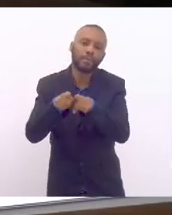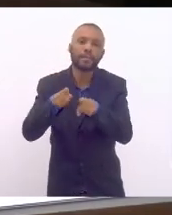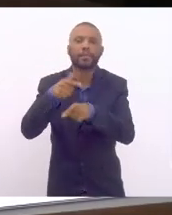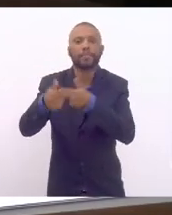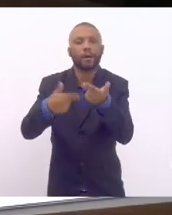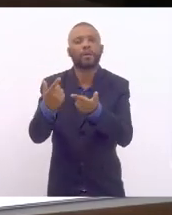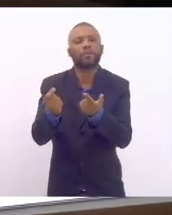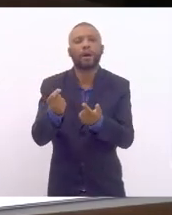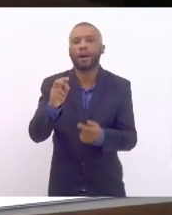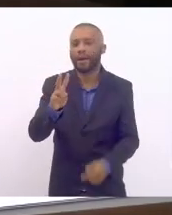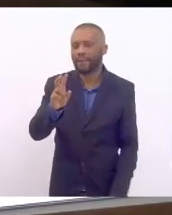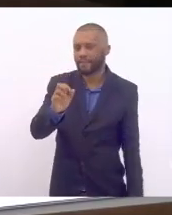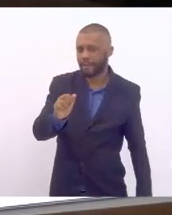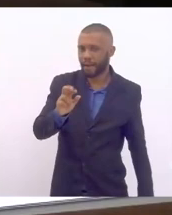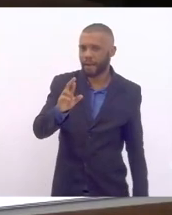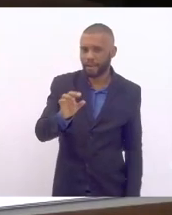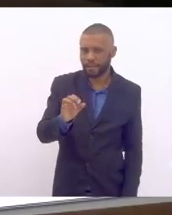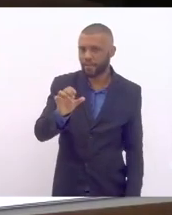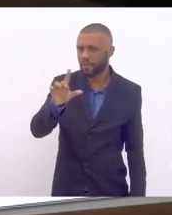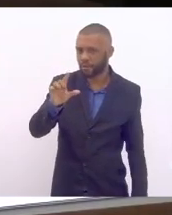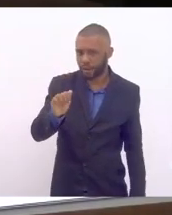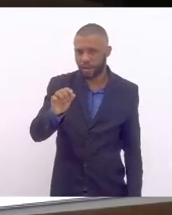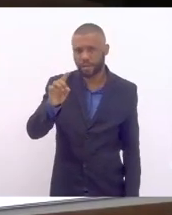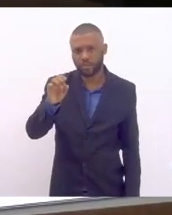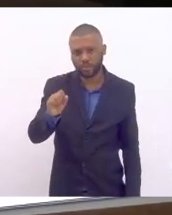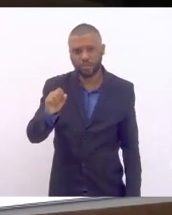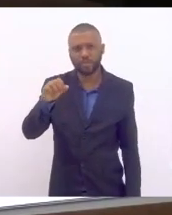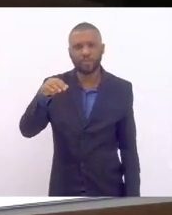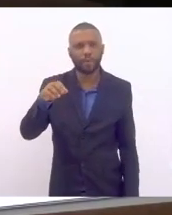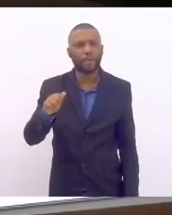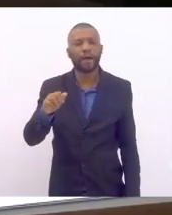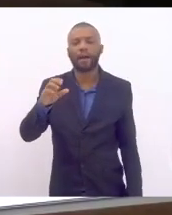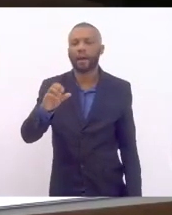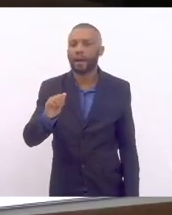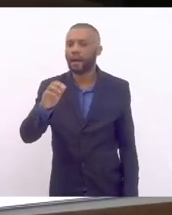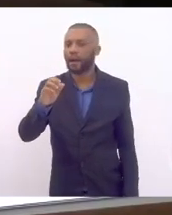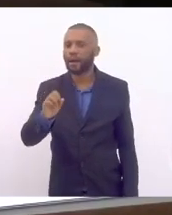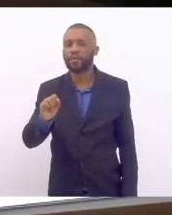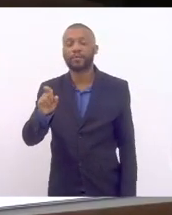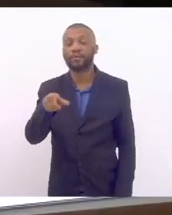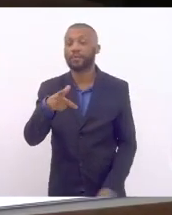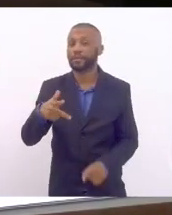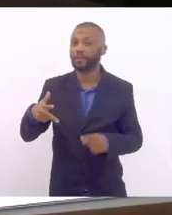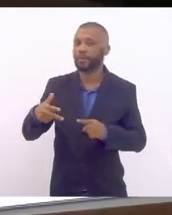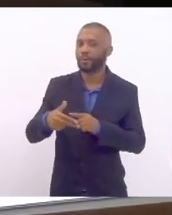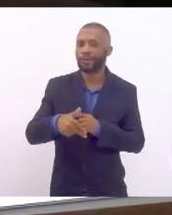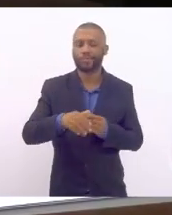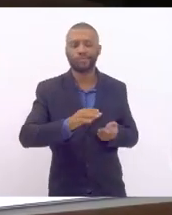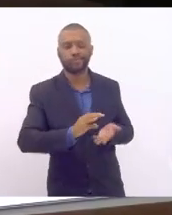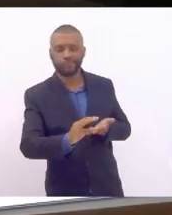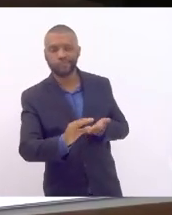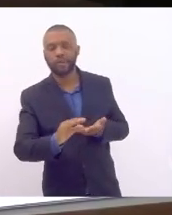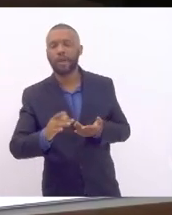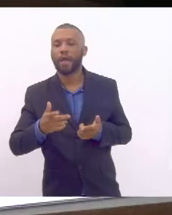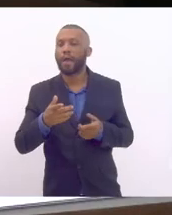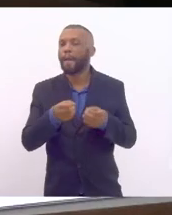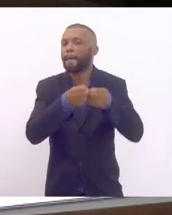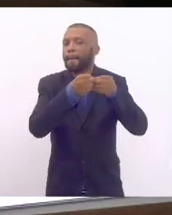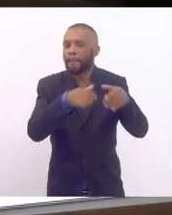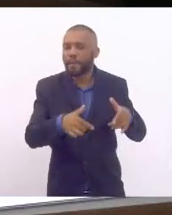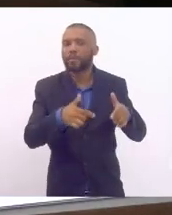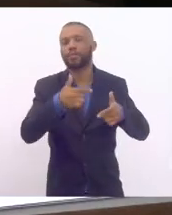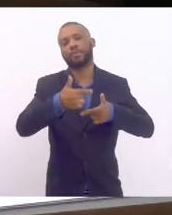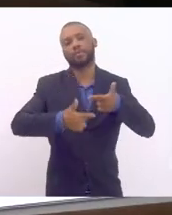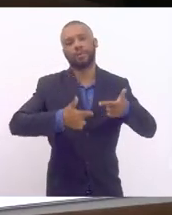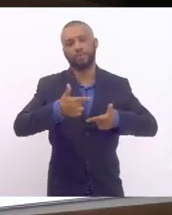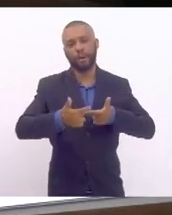da varíola dos Macacos né E esse corte esses cortes sucessivos afetam justamente Essas atividades aí nós hoje